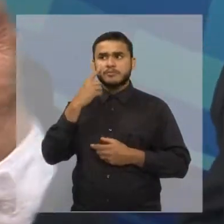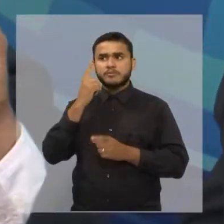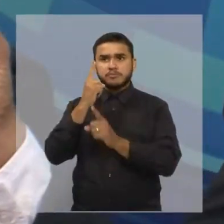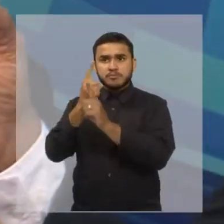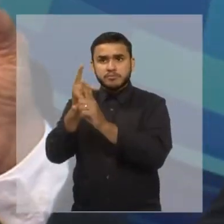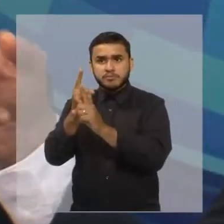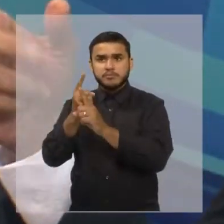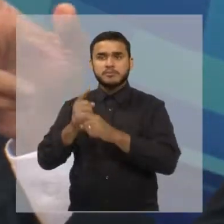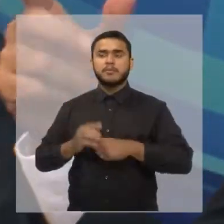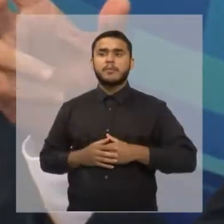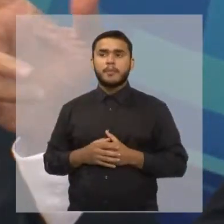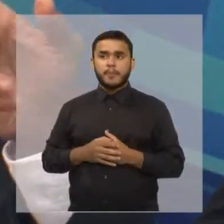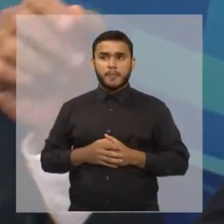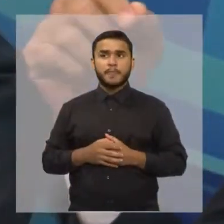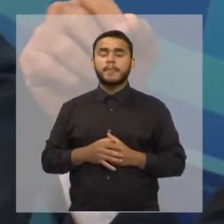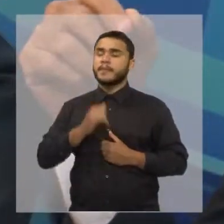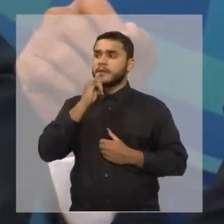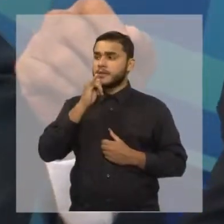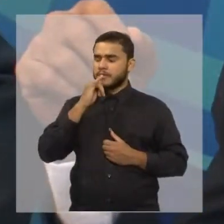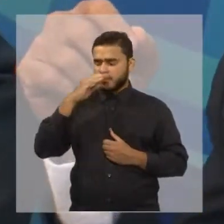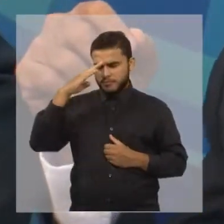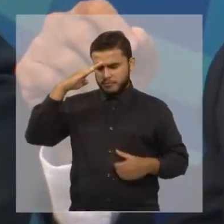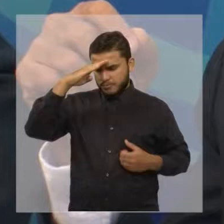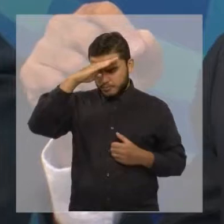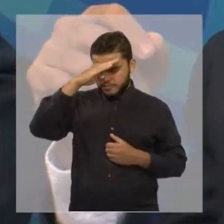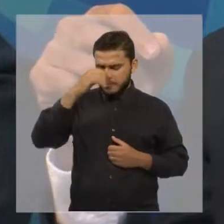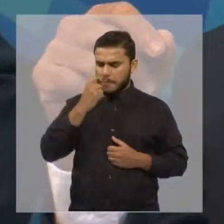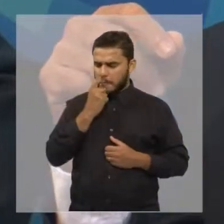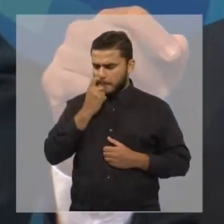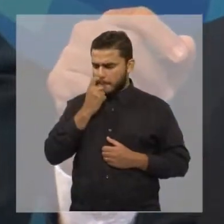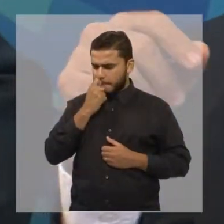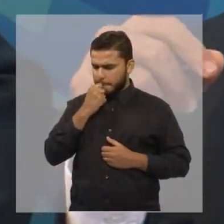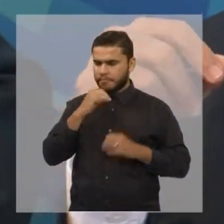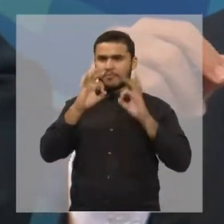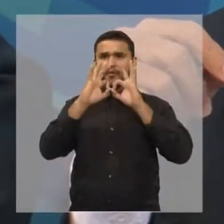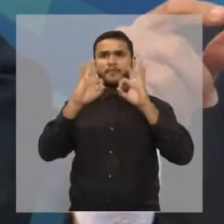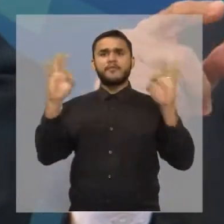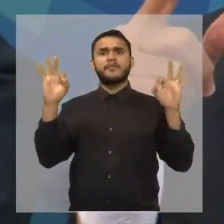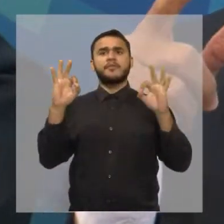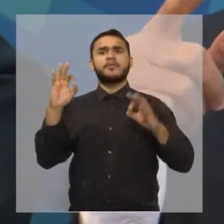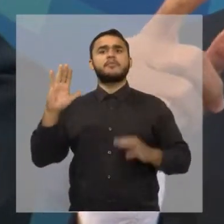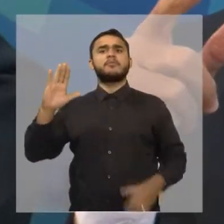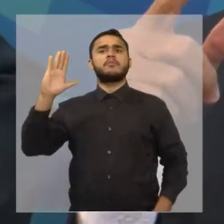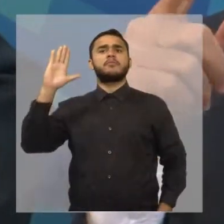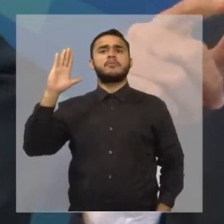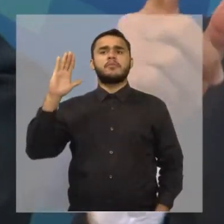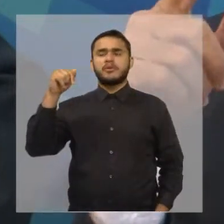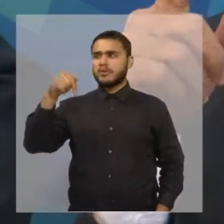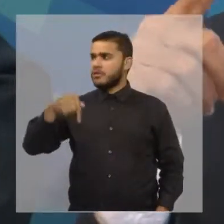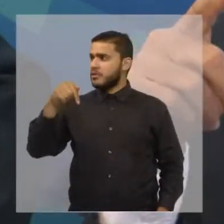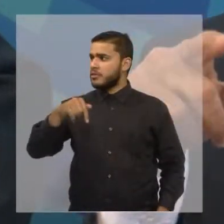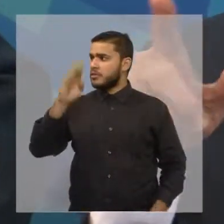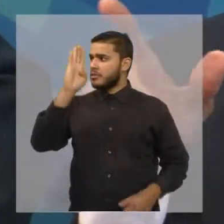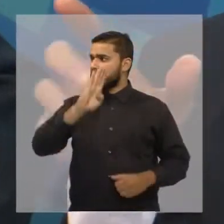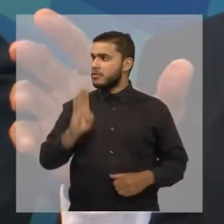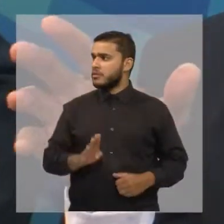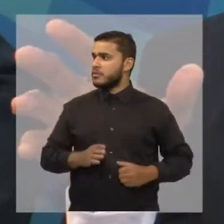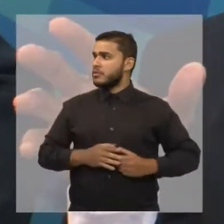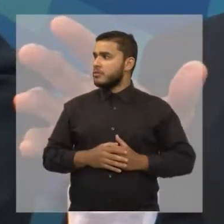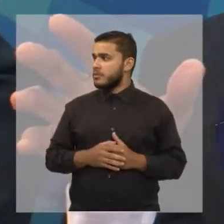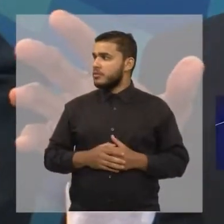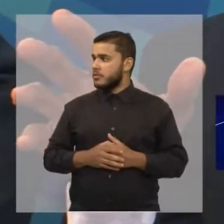o presidente tem essas frases destrambelhadas porque nós somos um povo macunaímico e o presidente é